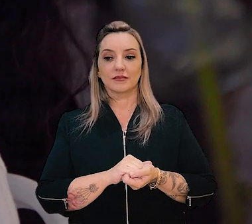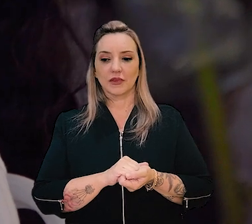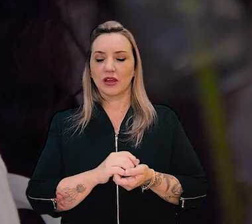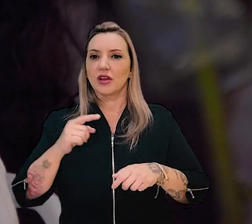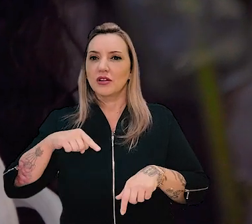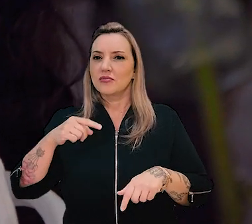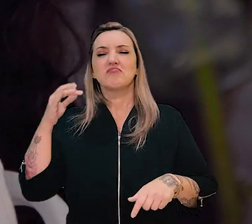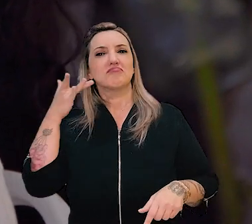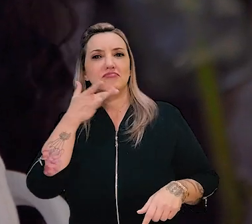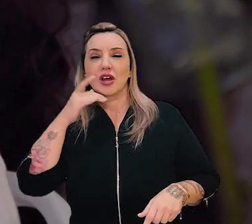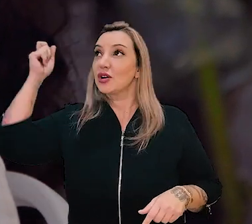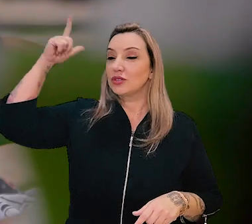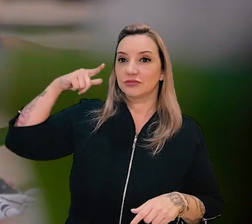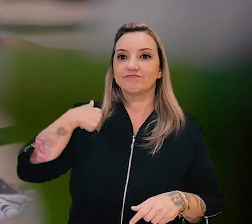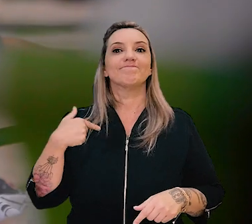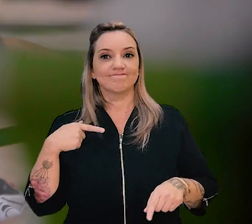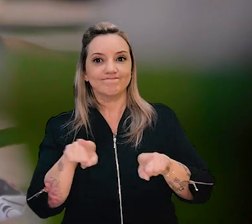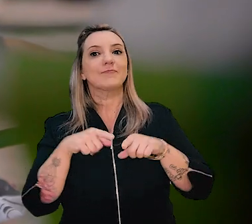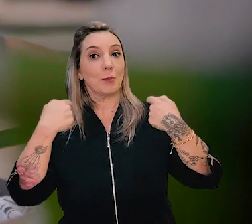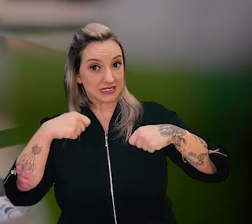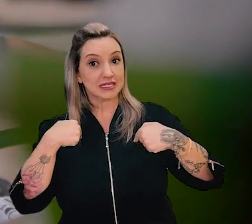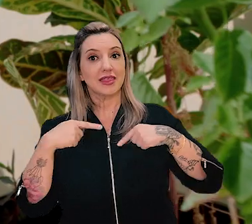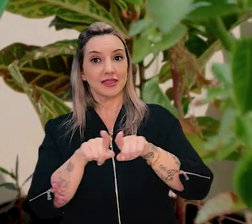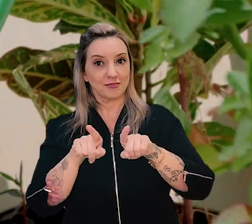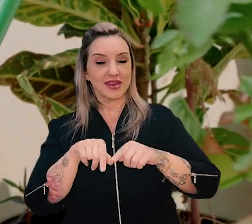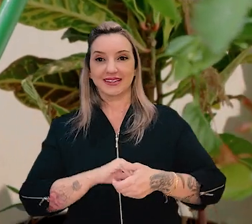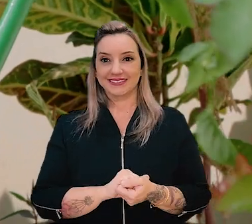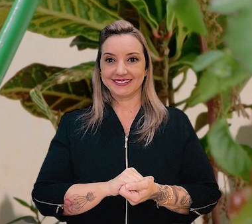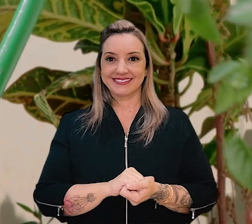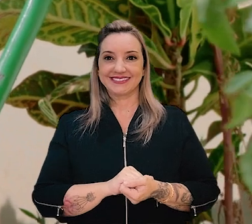da hora esse solzinho. Nossa, tava precisando, hein?